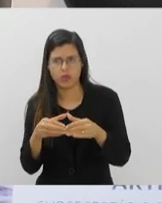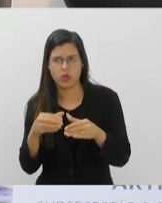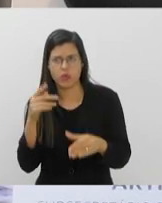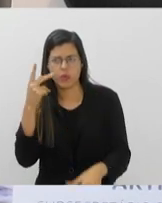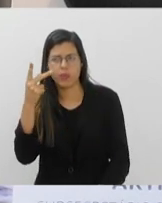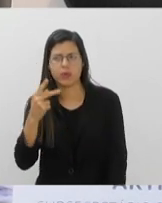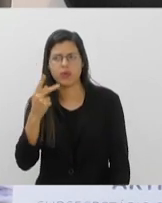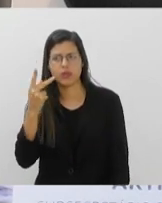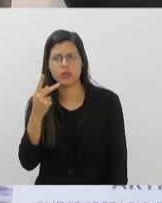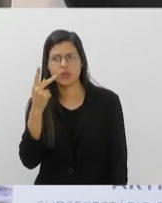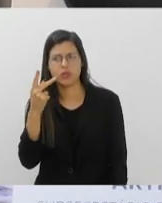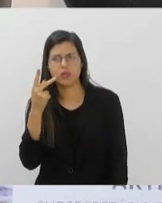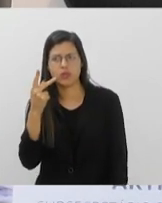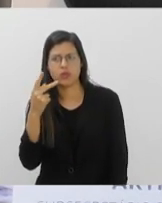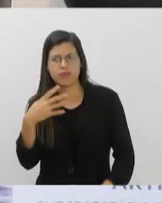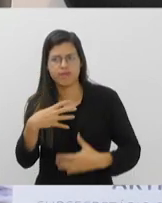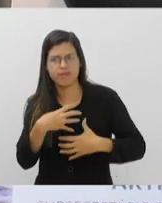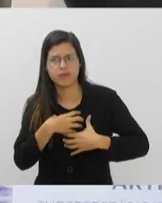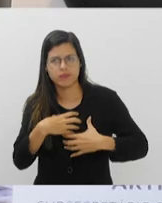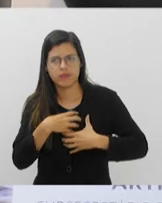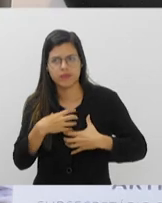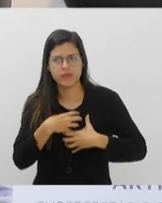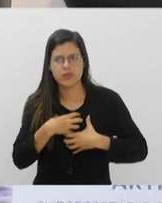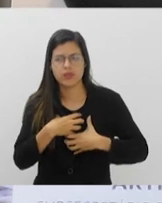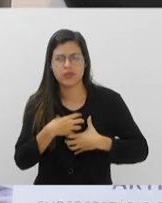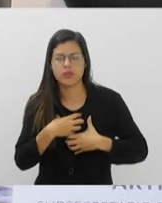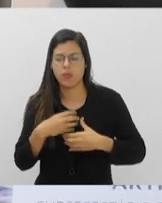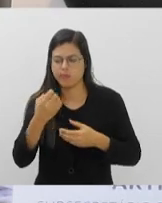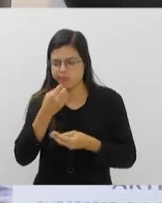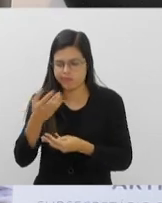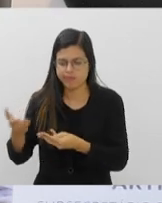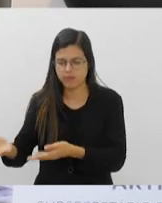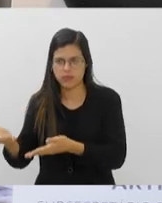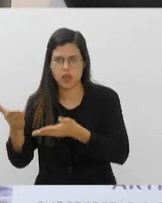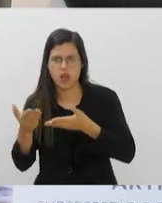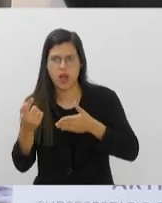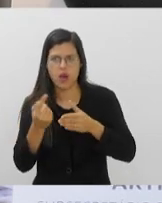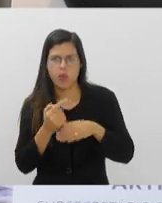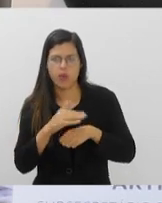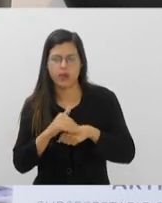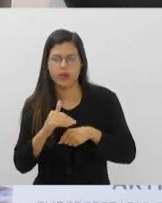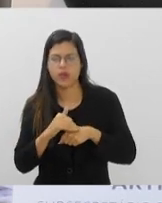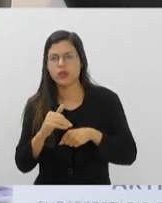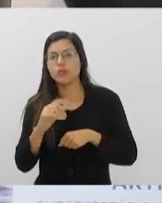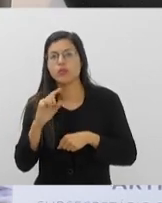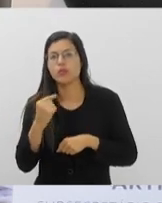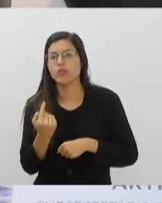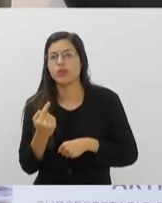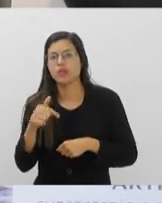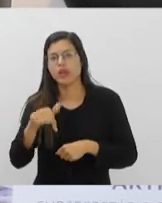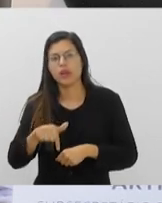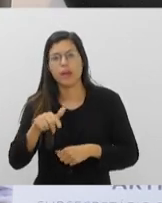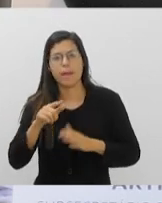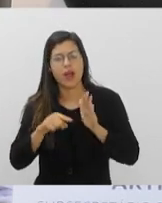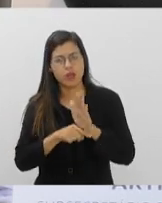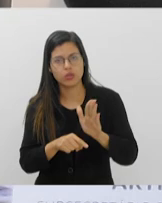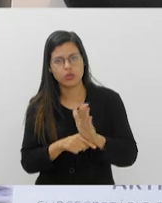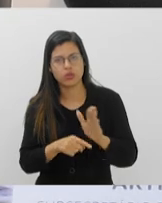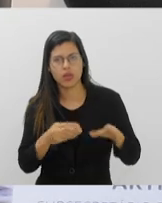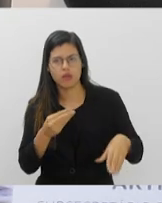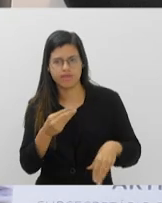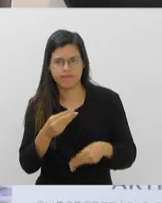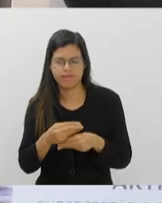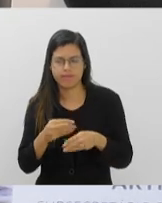que eh se sintam todos sempre bem recebidos acolhidos e nós estamos aqui para ajudar e contribuir com todos